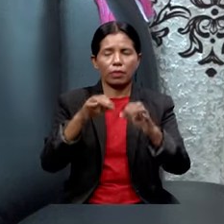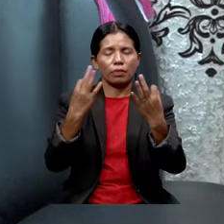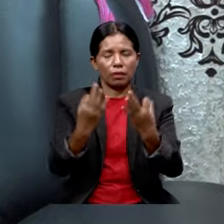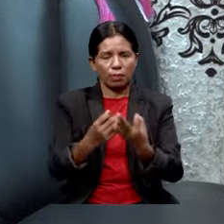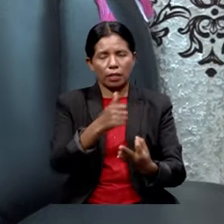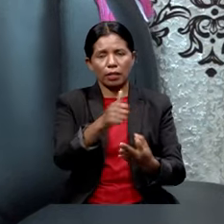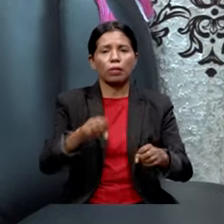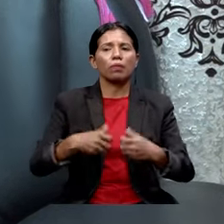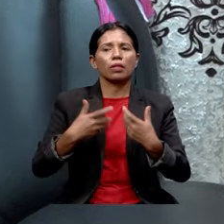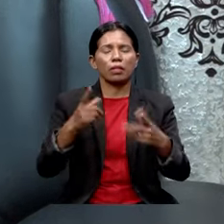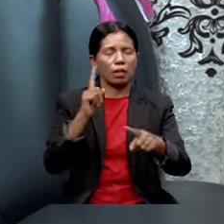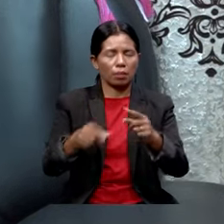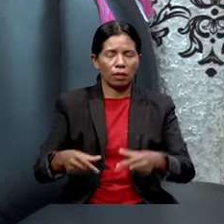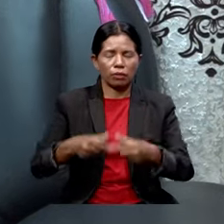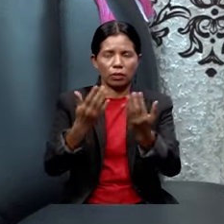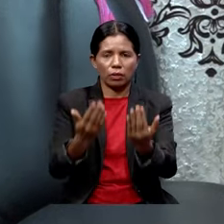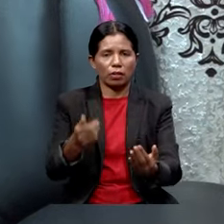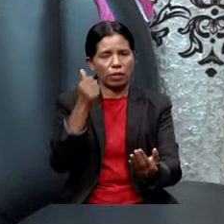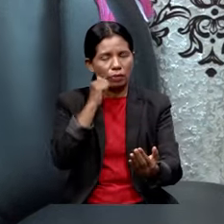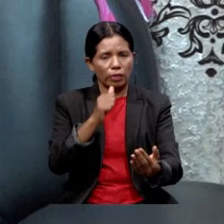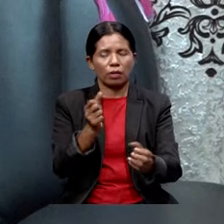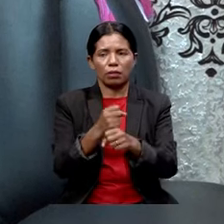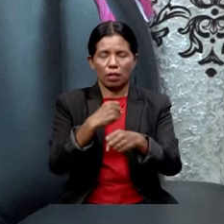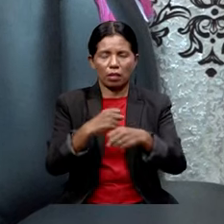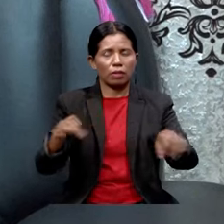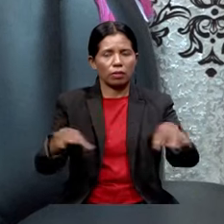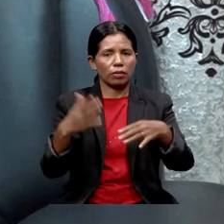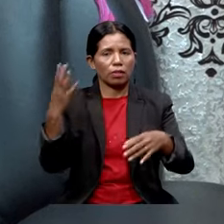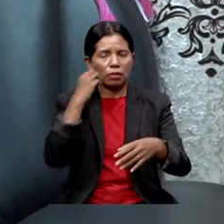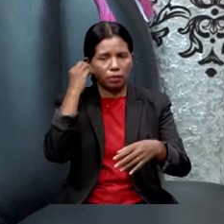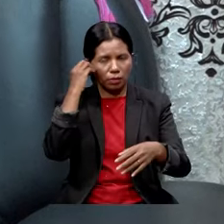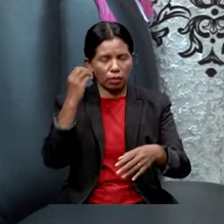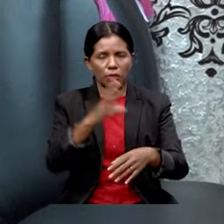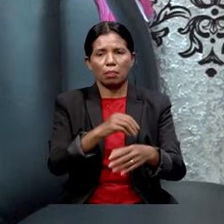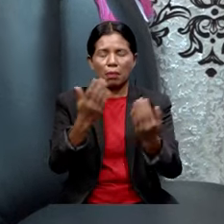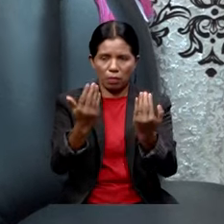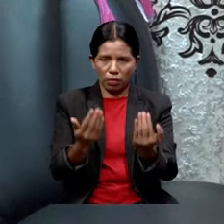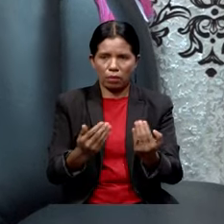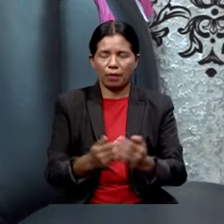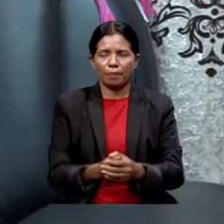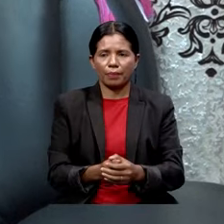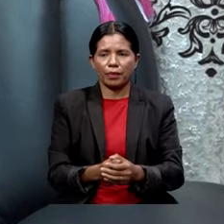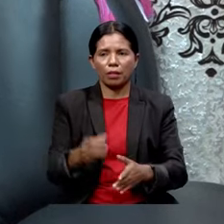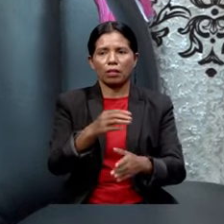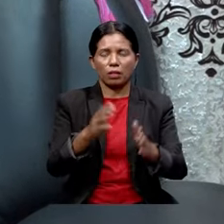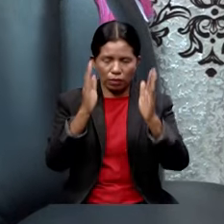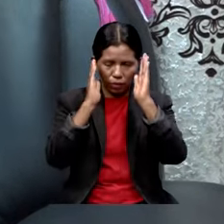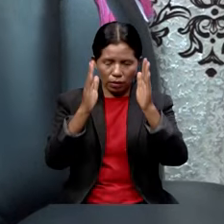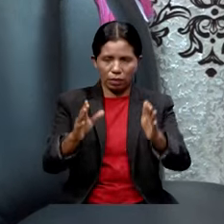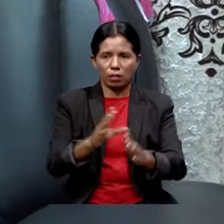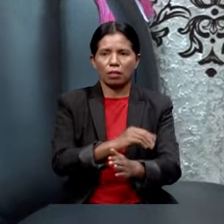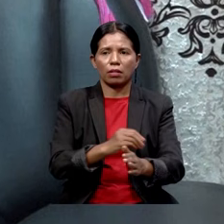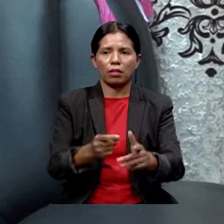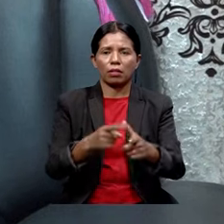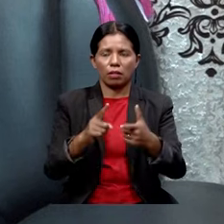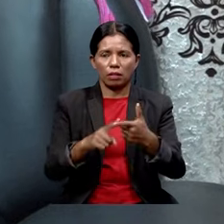in sala bele foto dan liba feto atu halo serviço família malaran ne bem maka todan liu ne bem maka requere físico makas